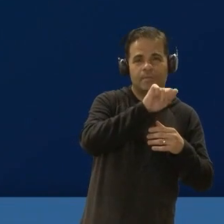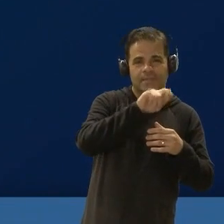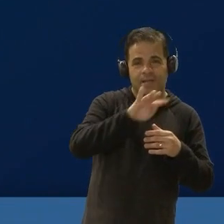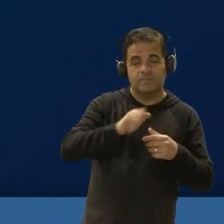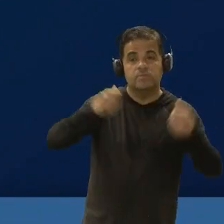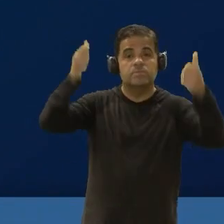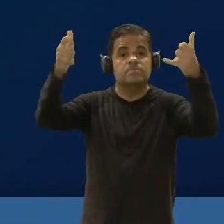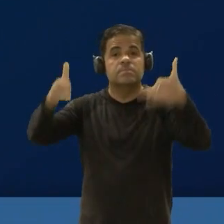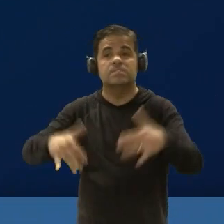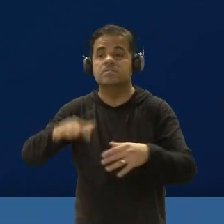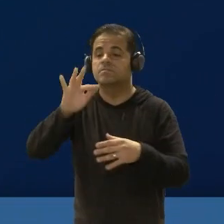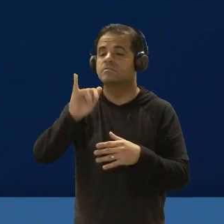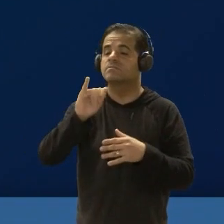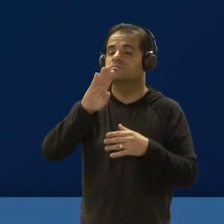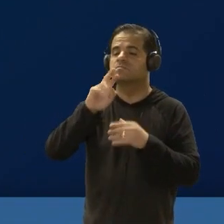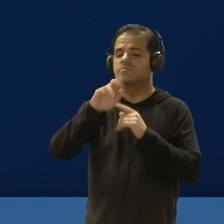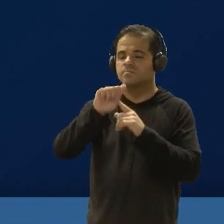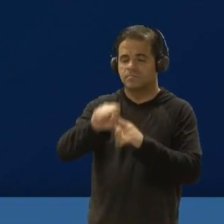vai falar de fibra.